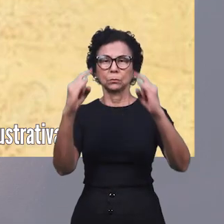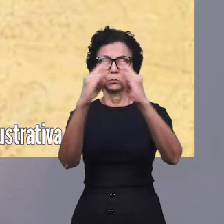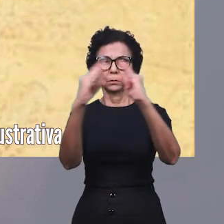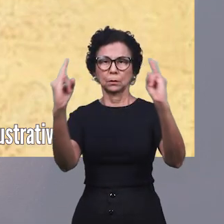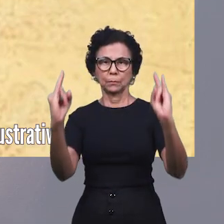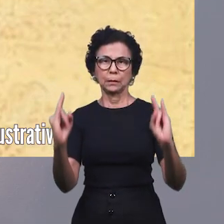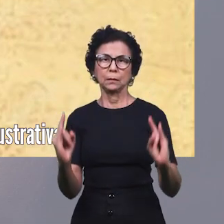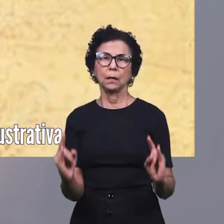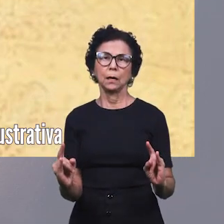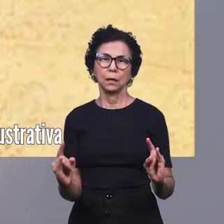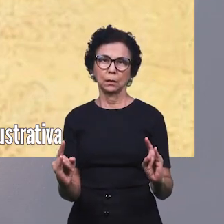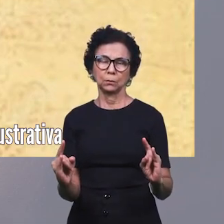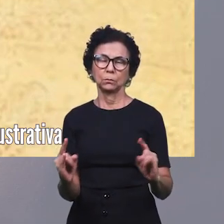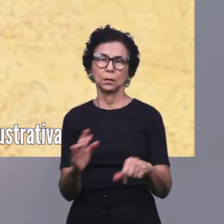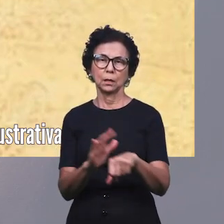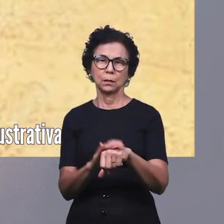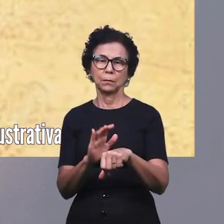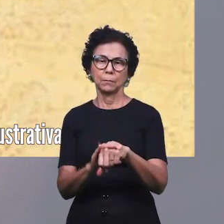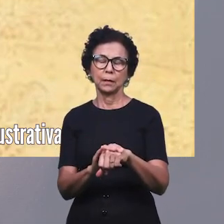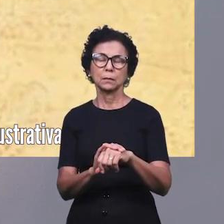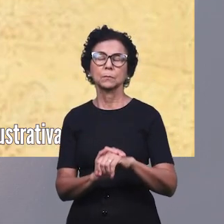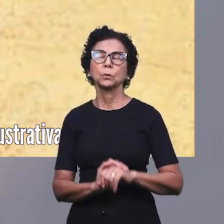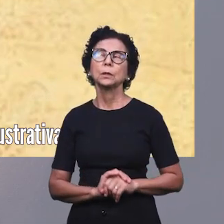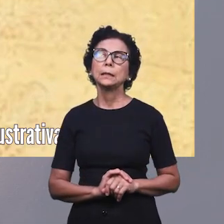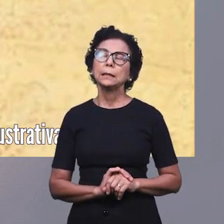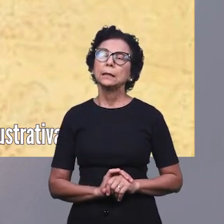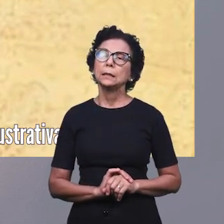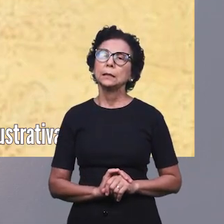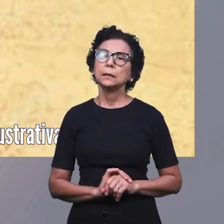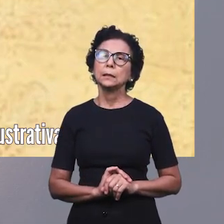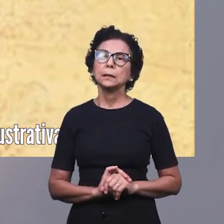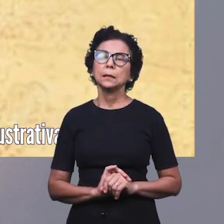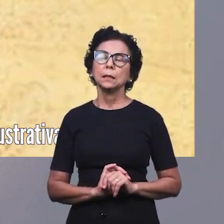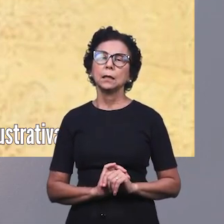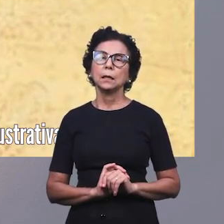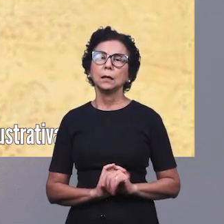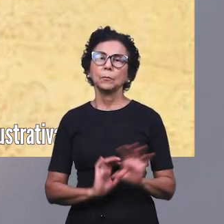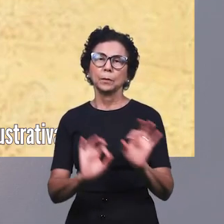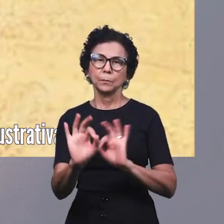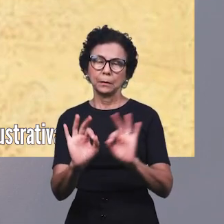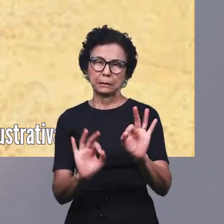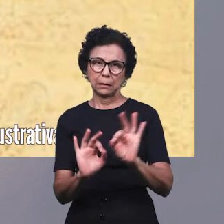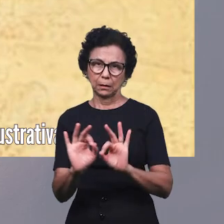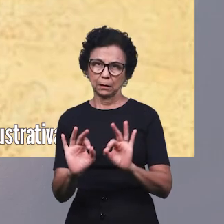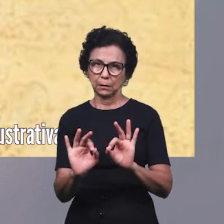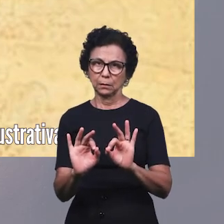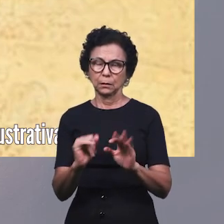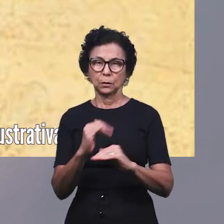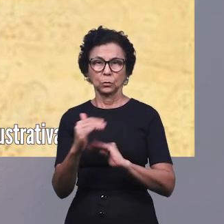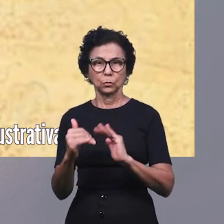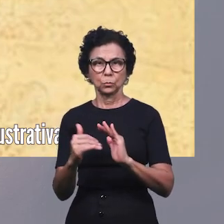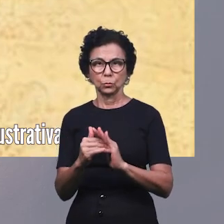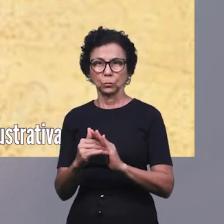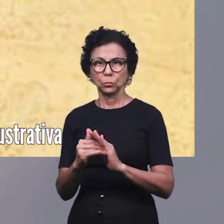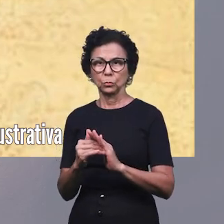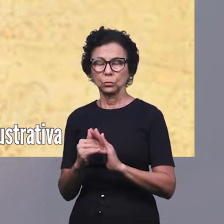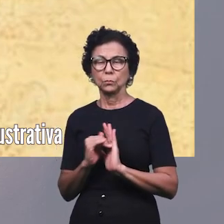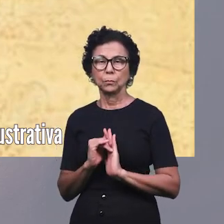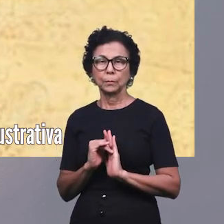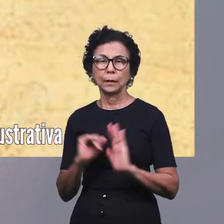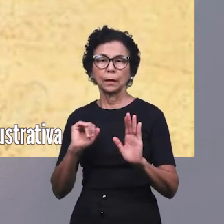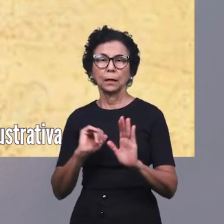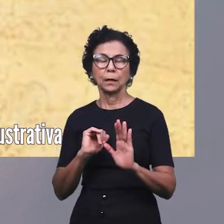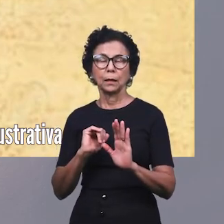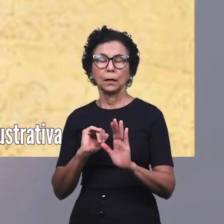tabernáculo. Exatamente, que será o nosso próximo assunto, né? Isso. Então, na continuidade do culto, a gente está falando do culto, né? Então, na continuidade